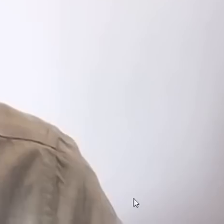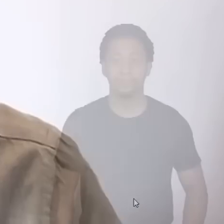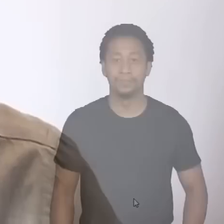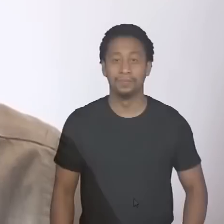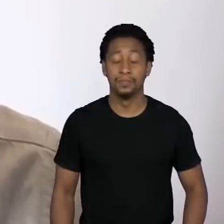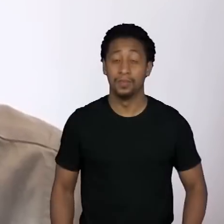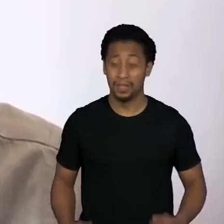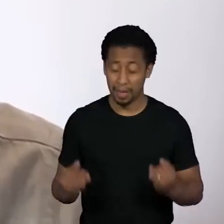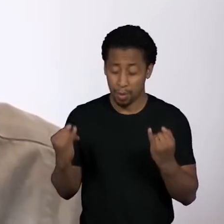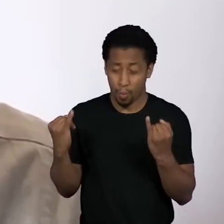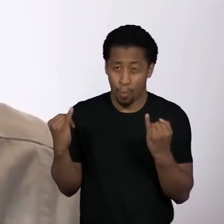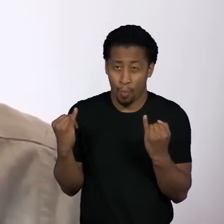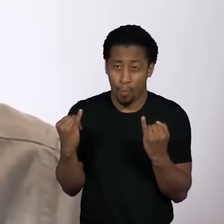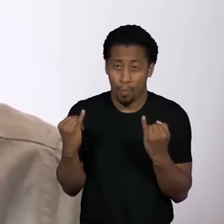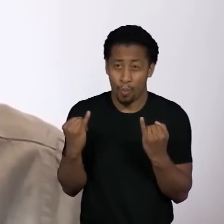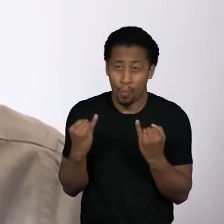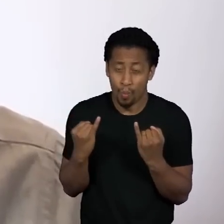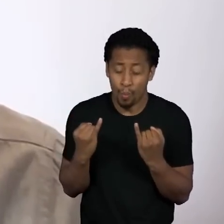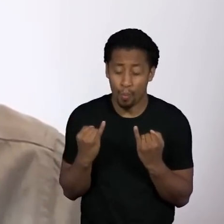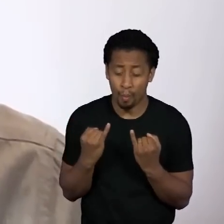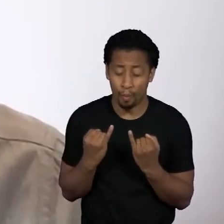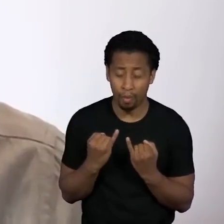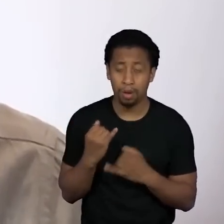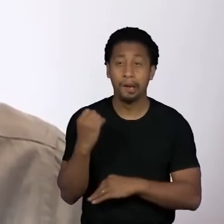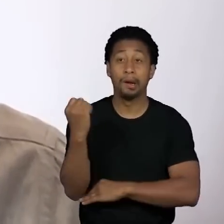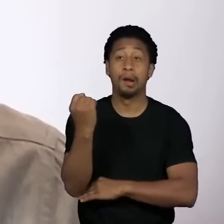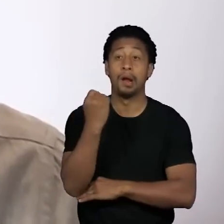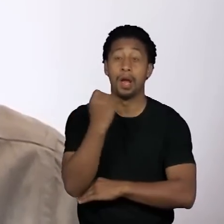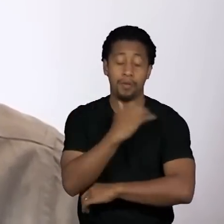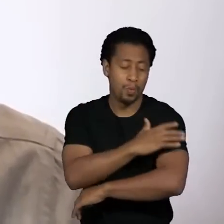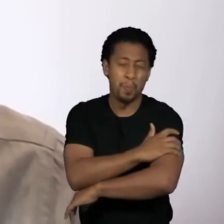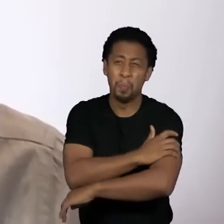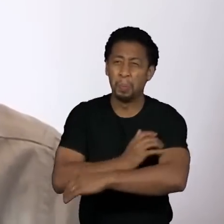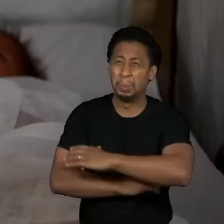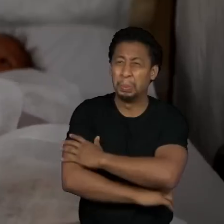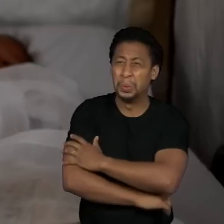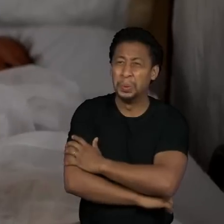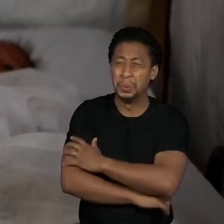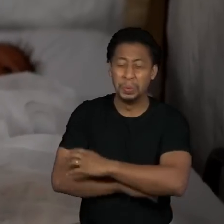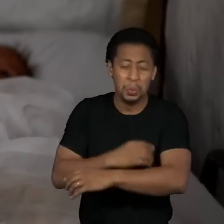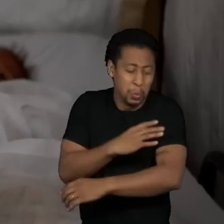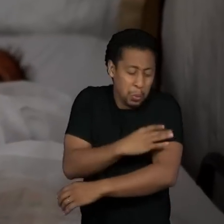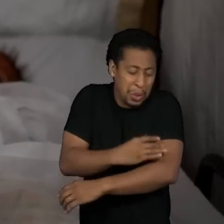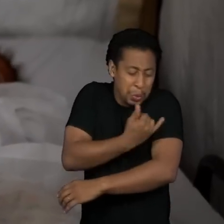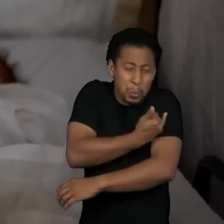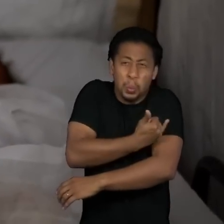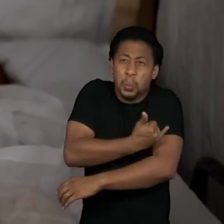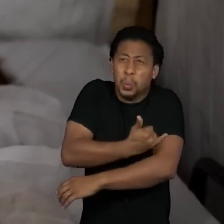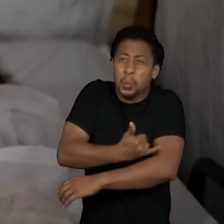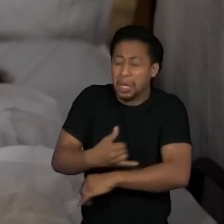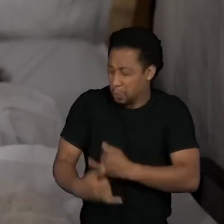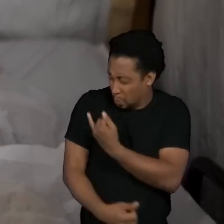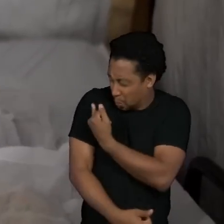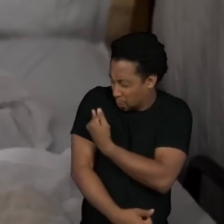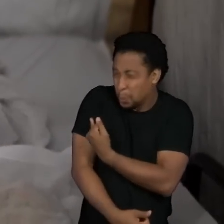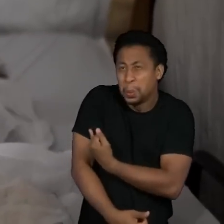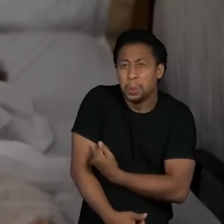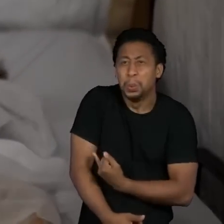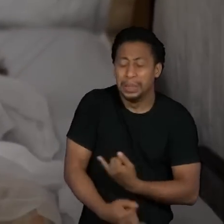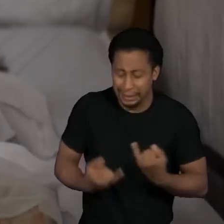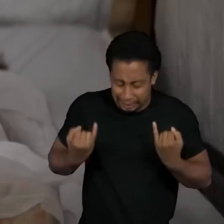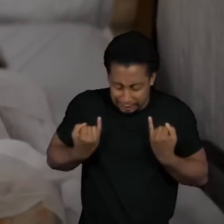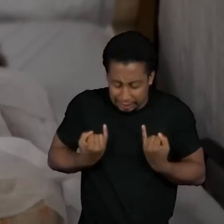Nutrição grave vai levar a uma perda muscular muito importante, uma deficiência física, uma debilidade física, uma deficiência imunológica com facilidade a diversas